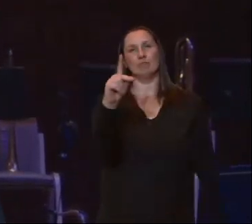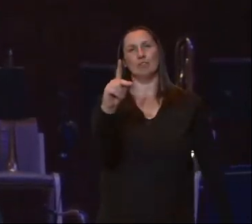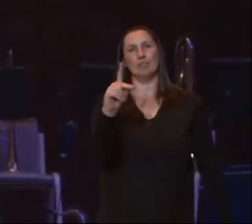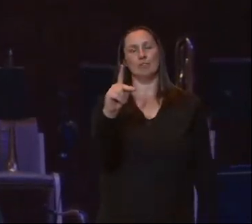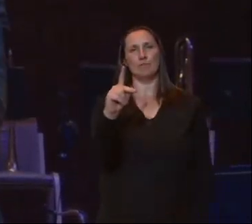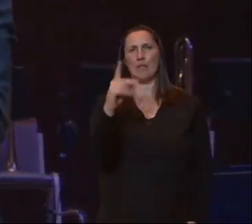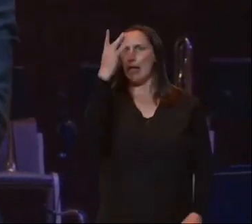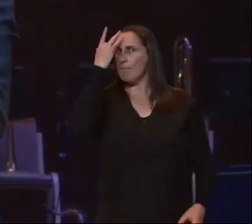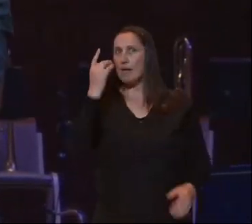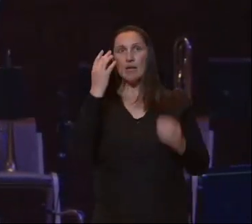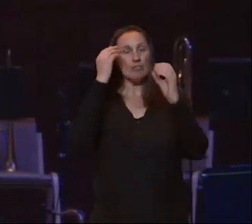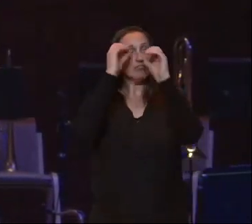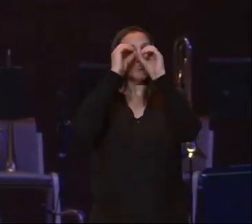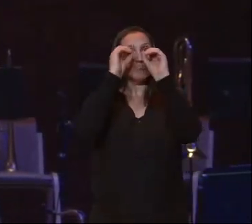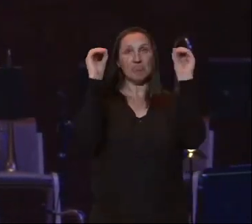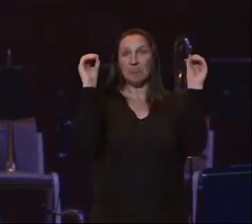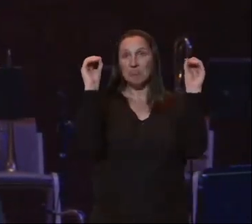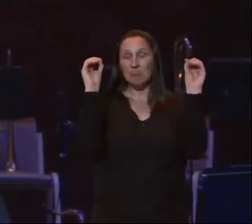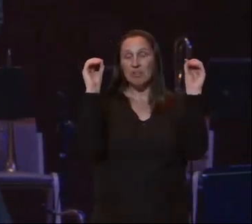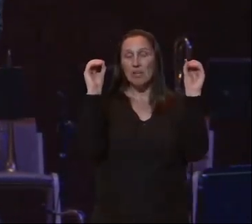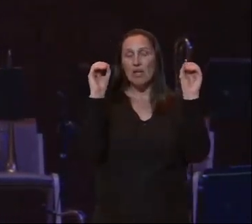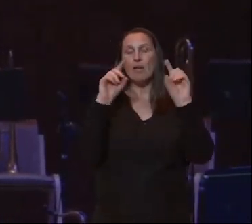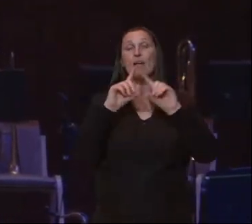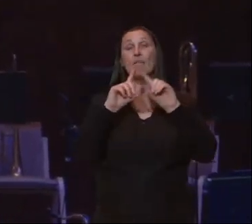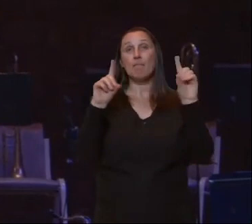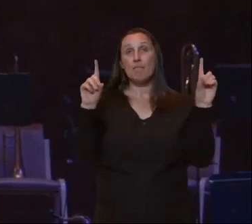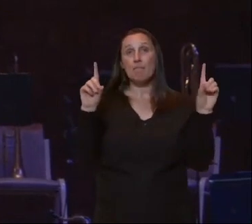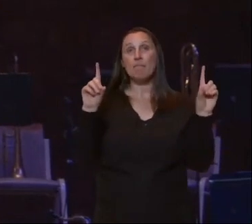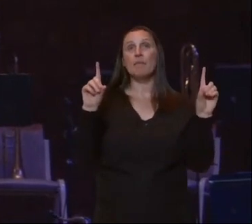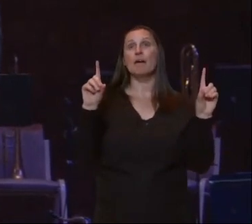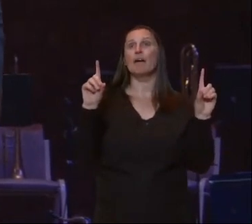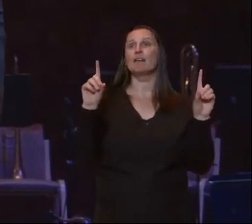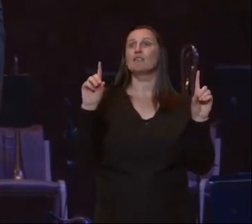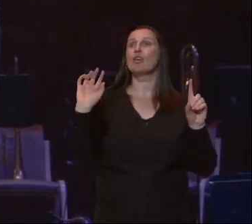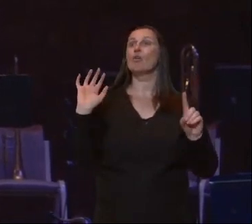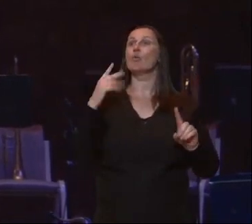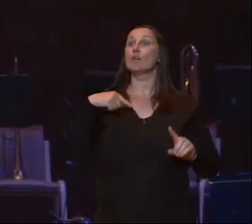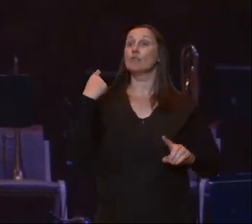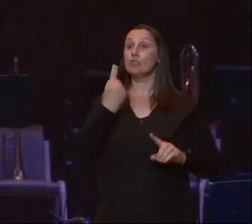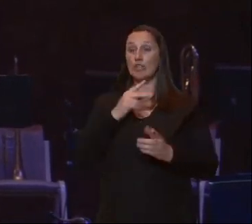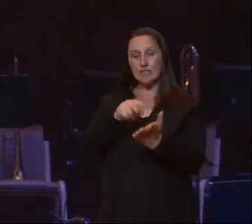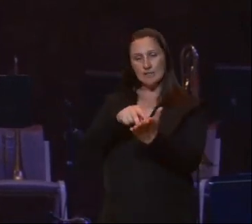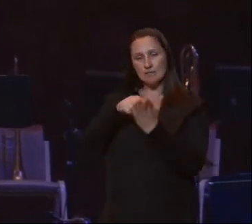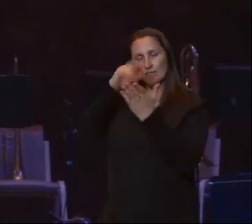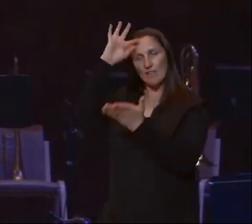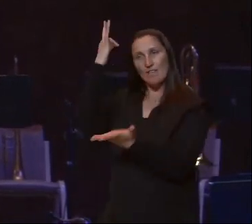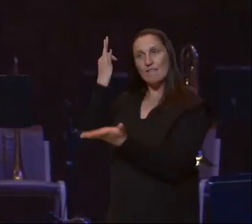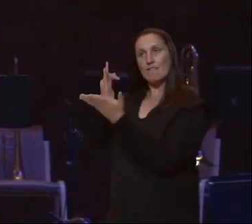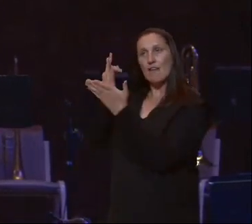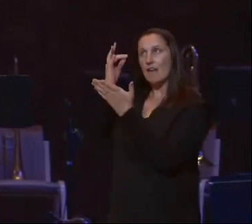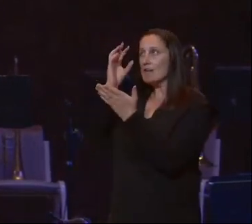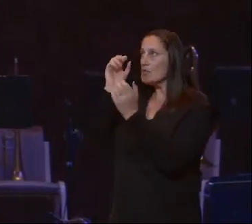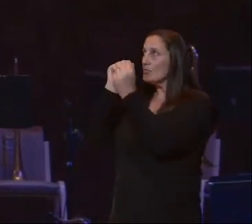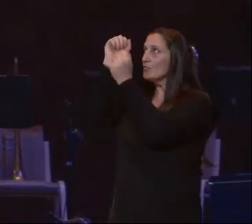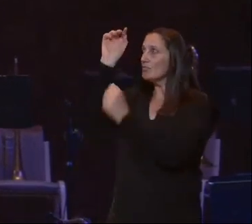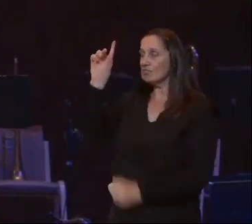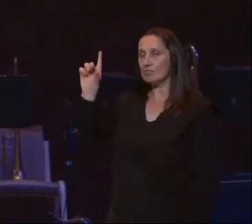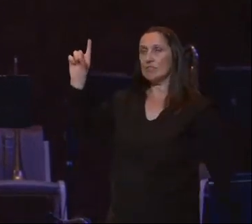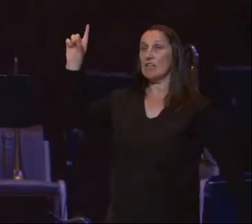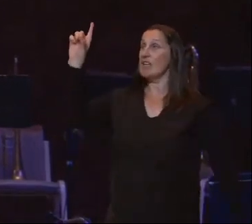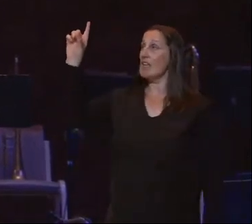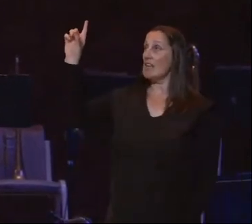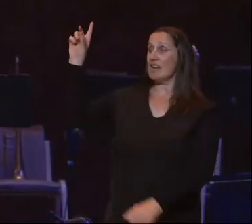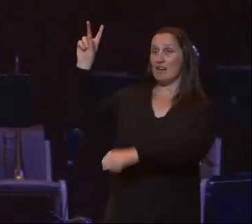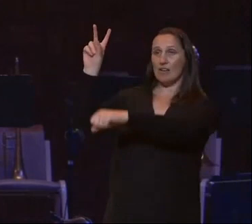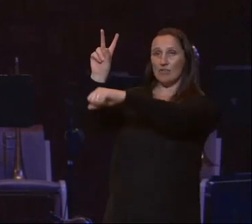acontecer amanhã, mas uma coisa eu sei: quando damos passos de fé na direção do Senhor, Ele nos